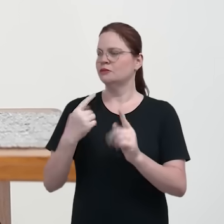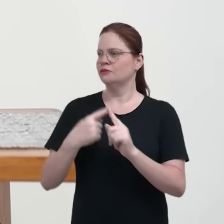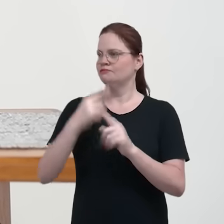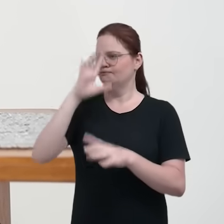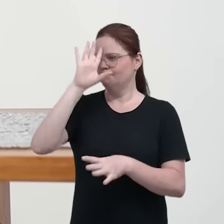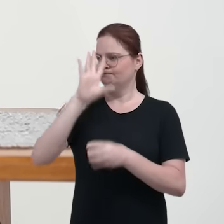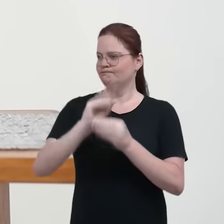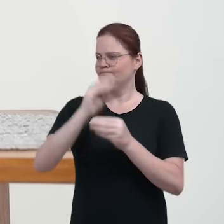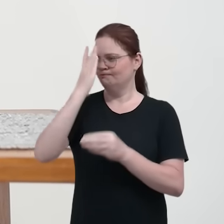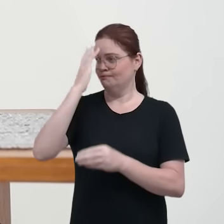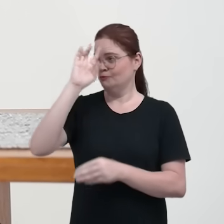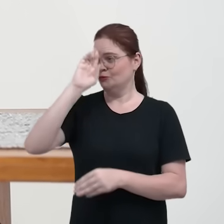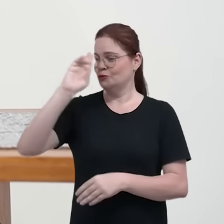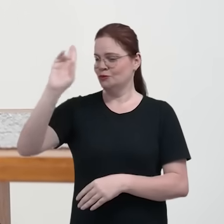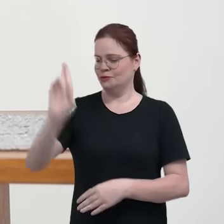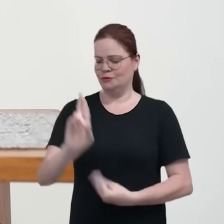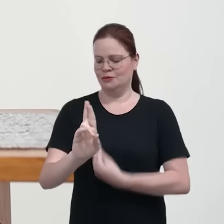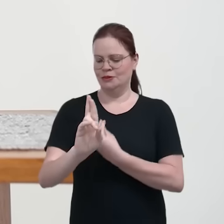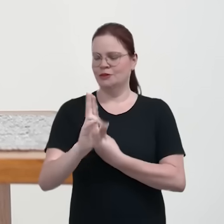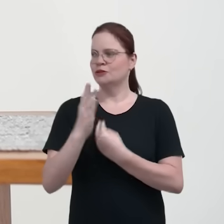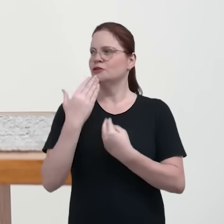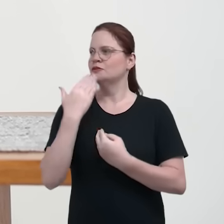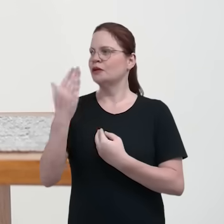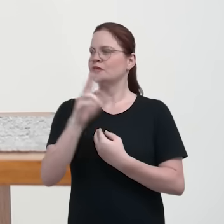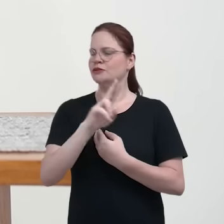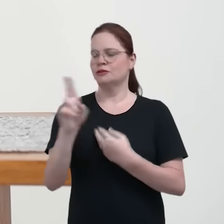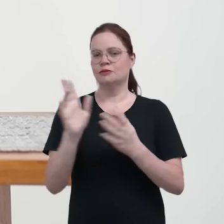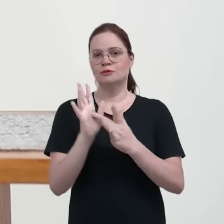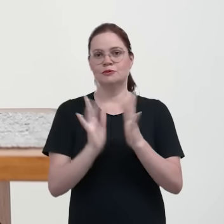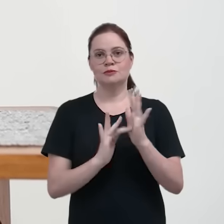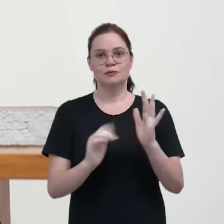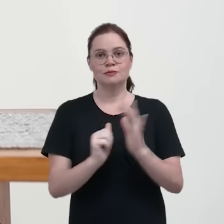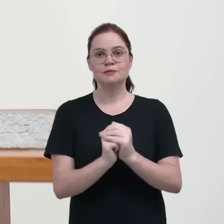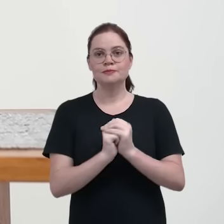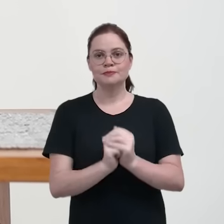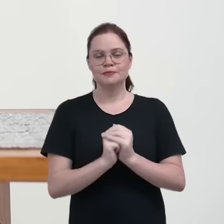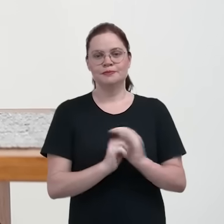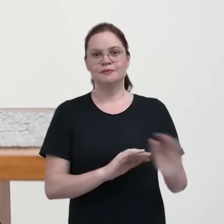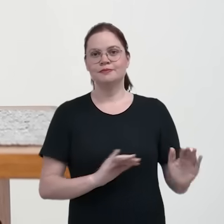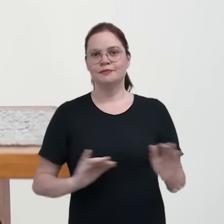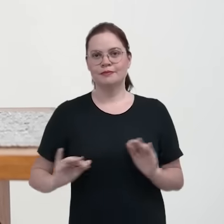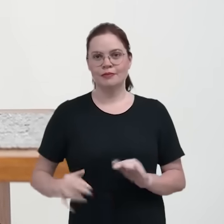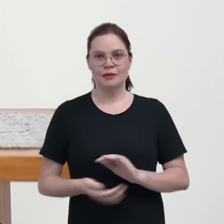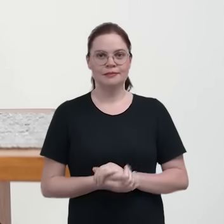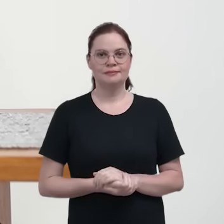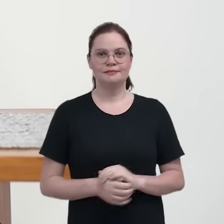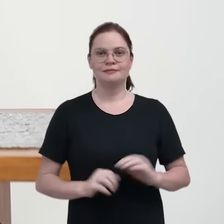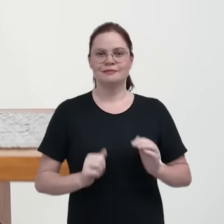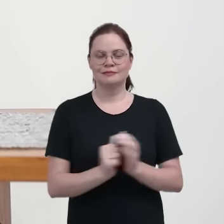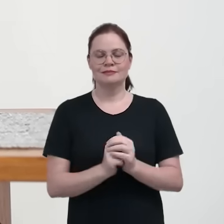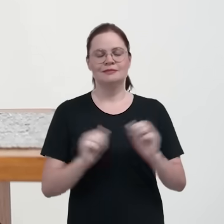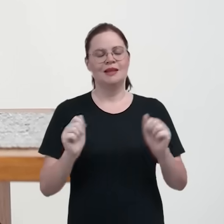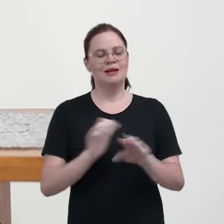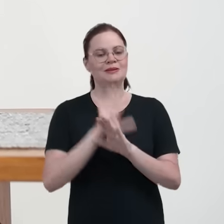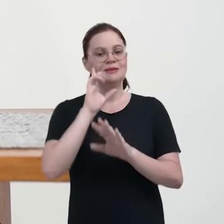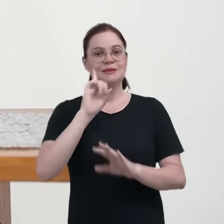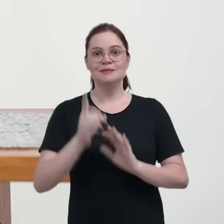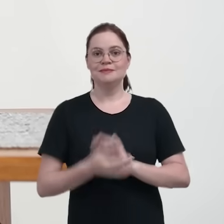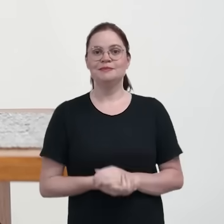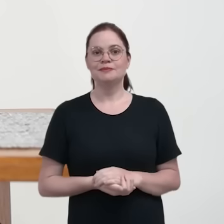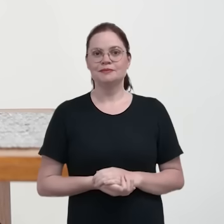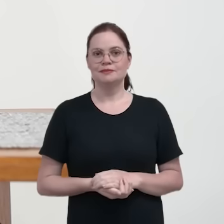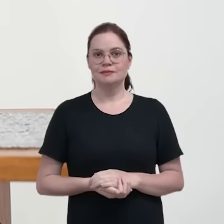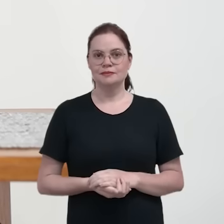que o Senhor está presente. Oramos assim em nome do Senhor Jesus. Amém. Glória a Deus.